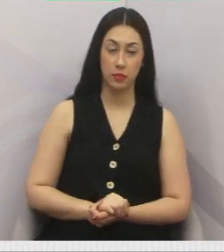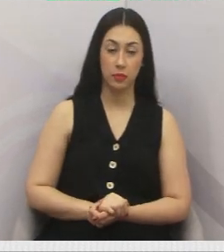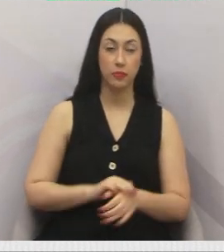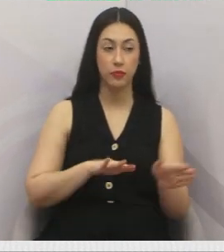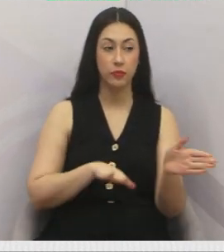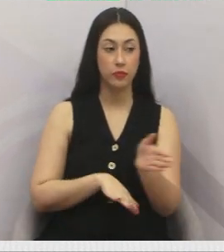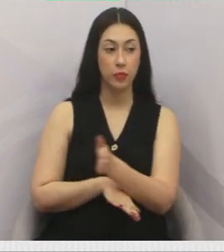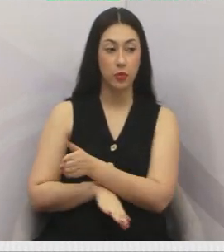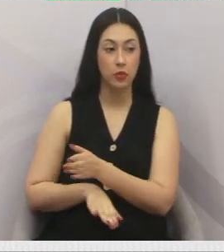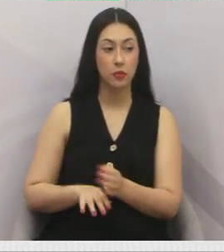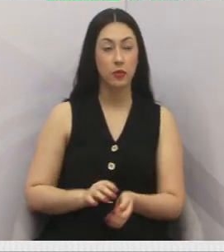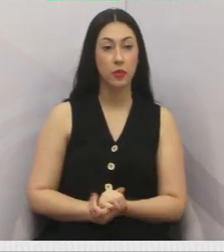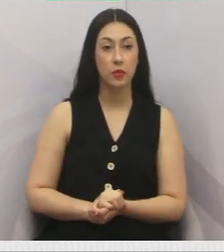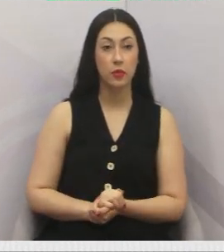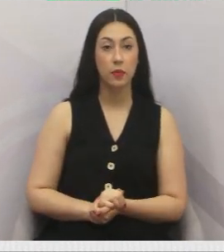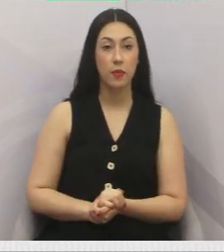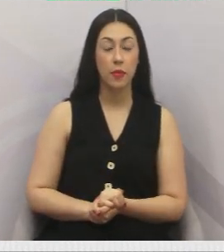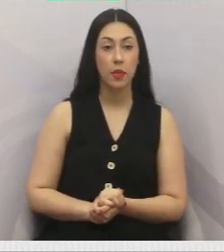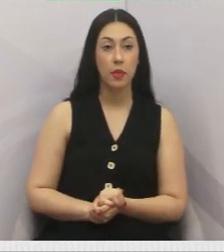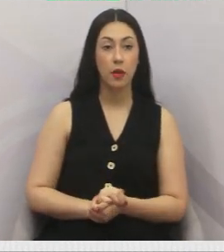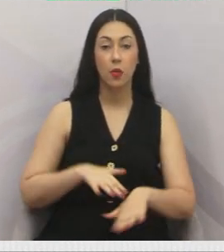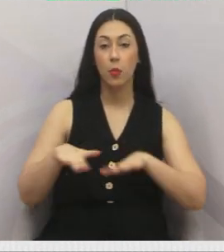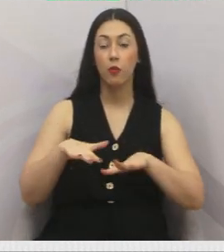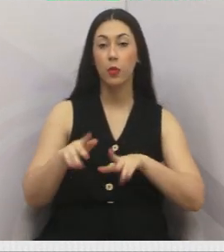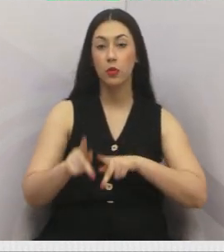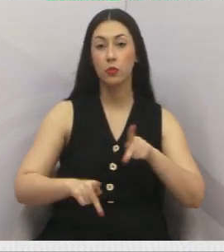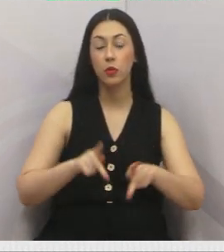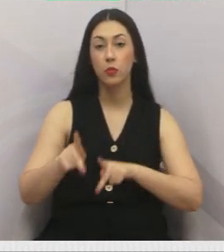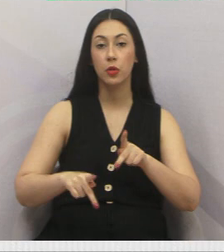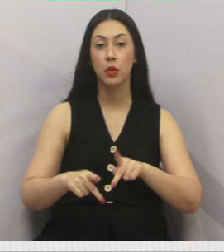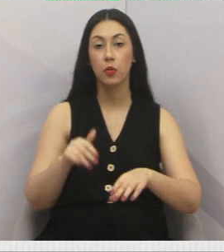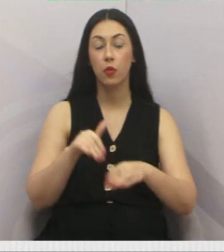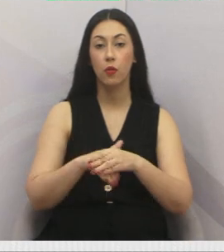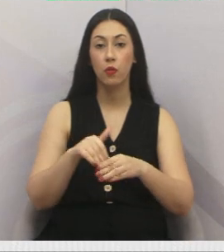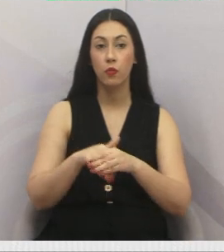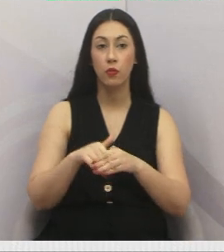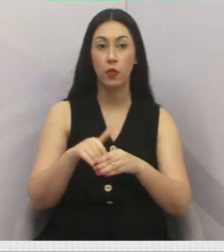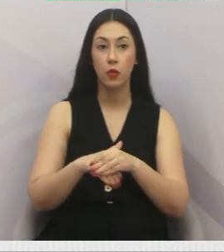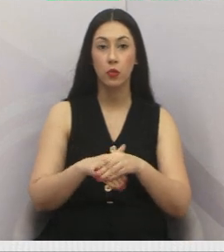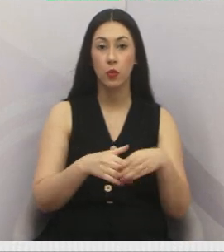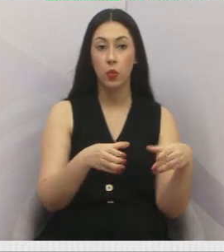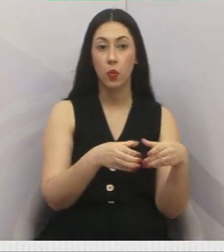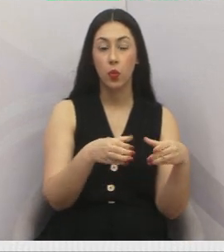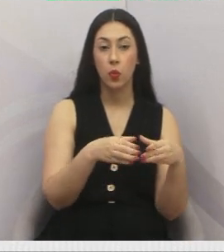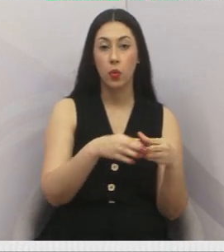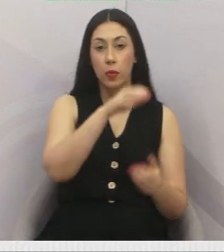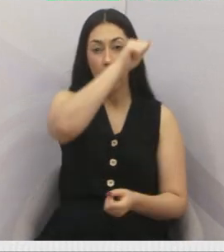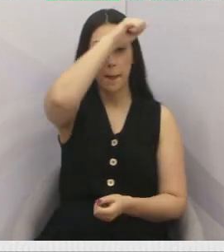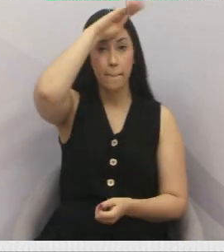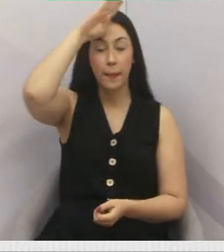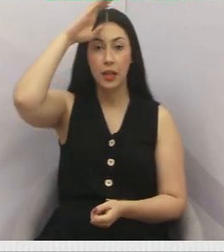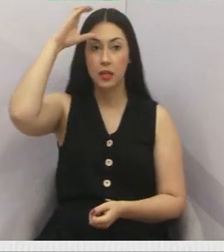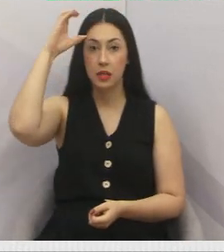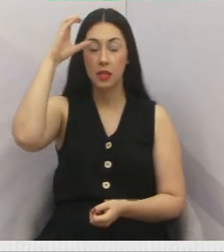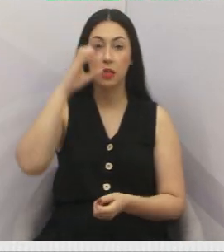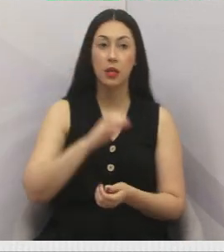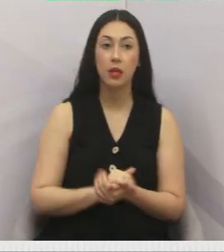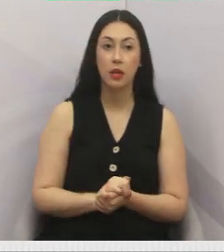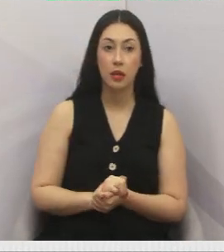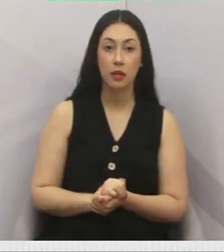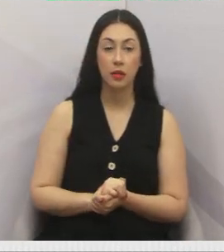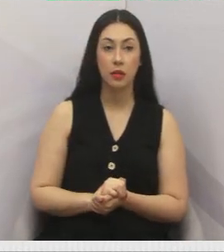Próximo voto. Movimentos Populares e ou Coletivos, um voto para Núcleo de Alfabetização Ecológica, Permacultura